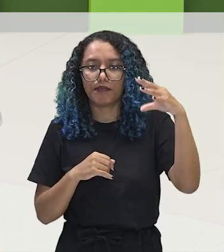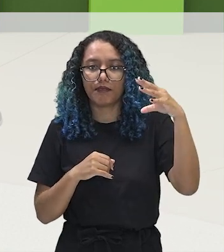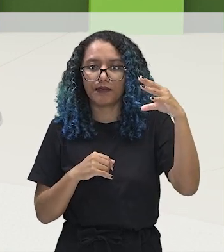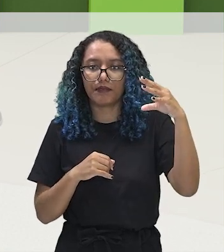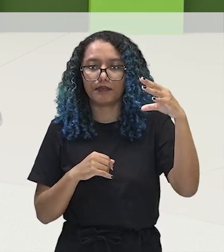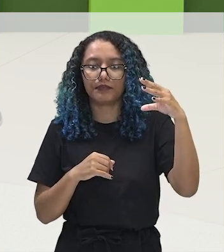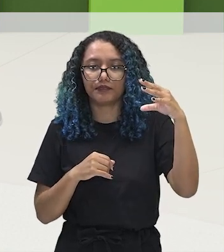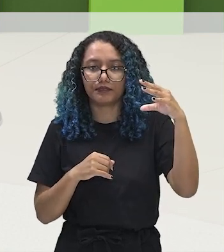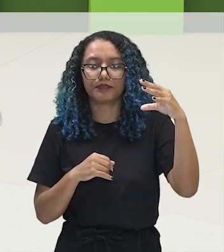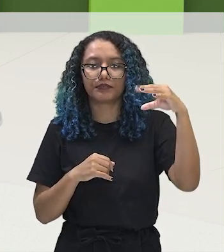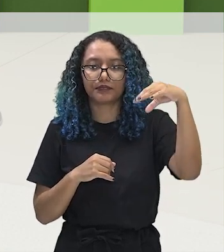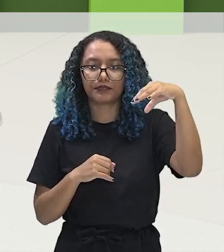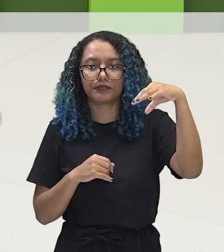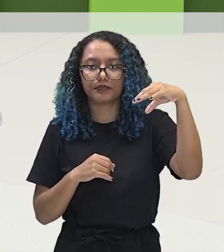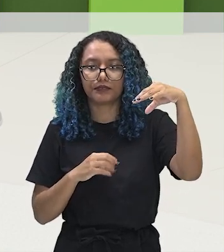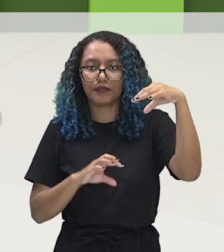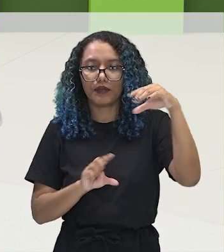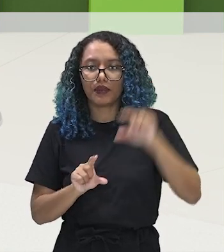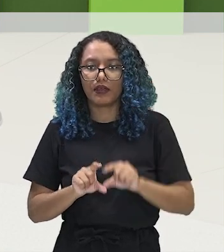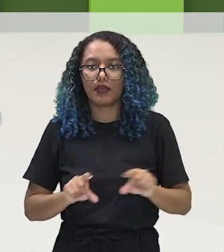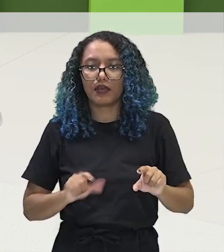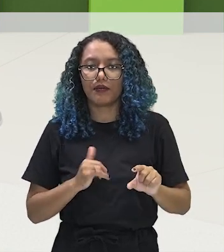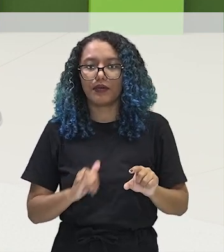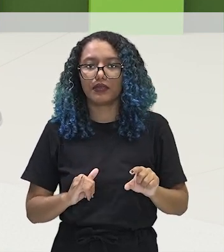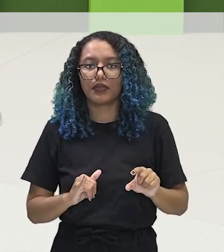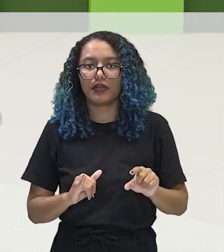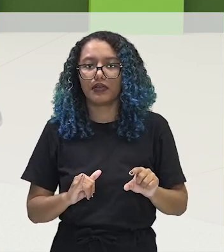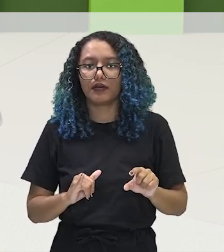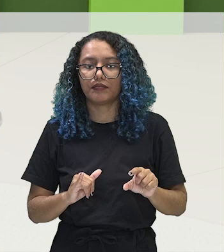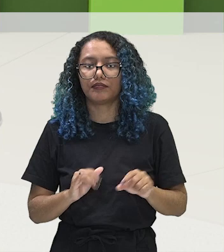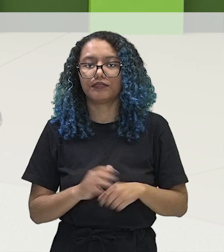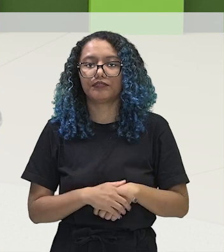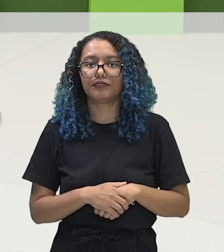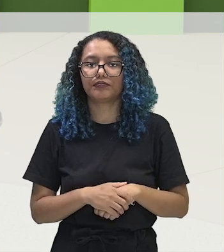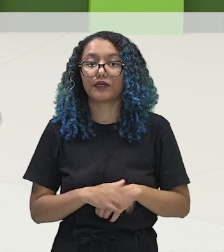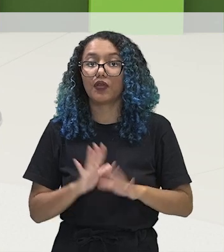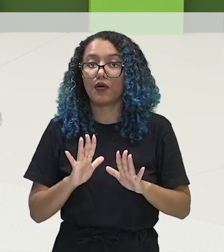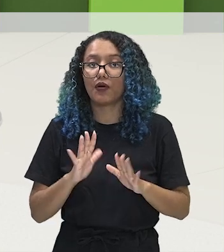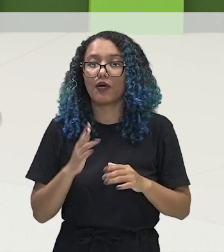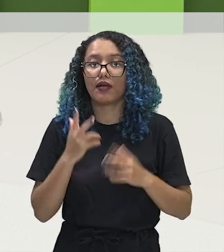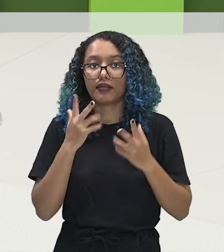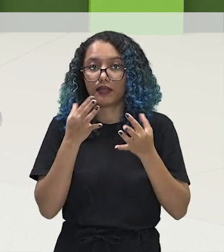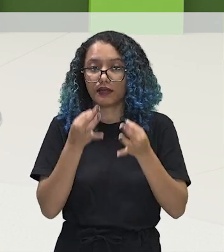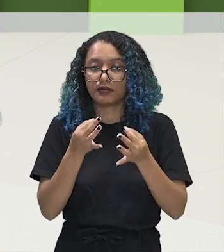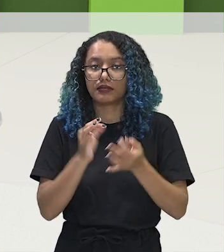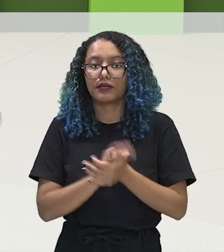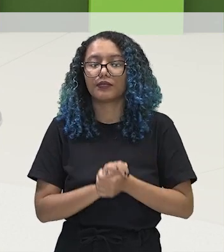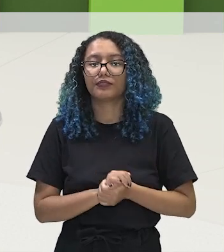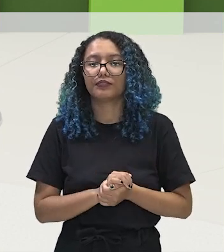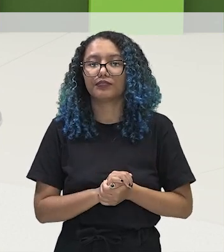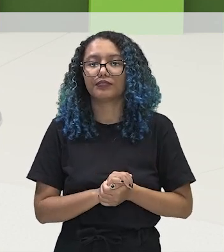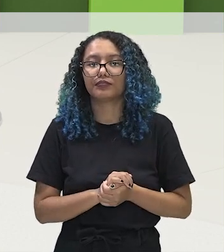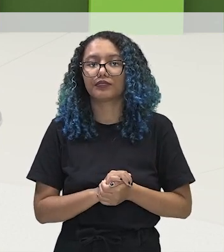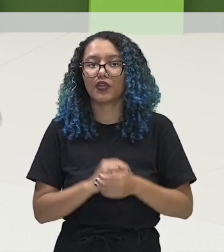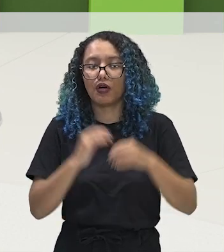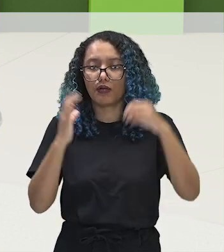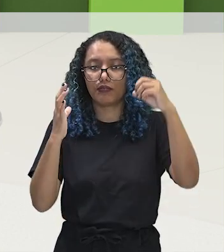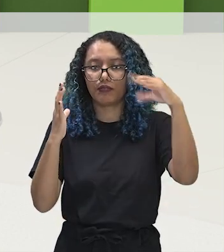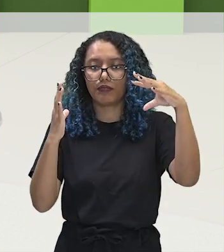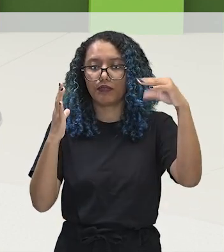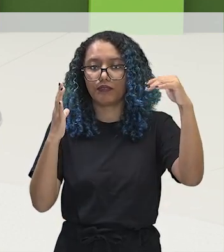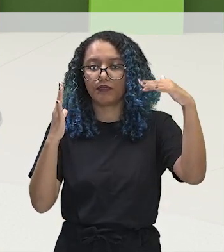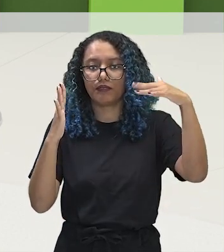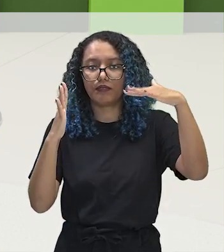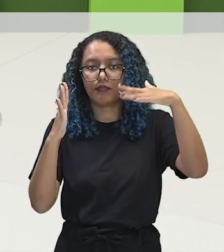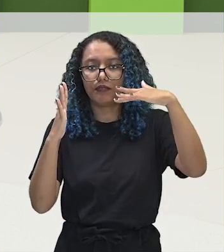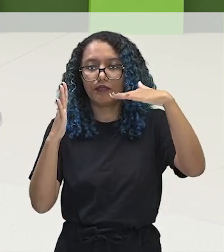bateria. Perfeito. E aí, olha só o que acontece. Essa lanterna, ela está incidindo em